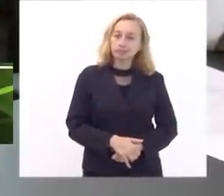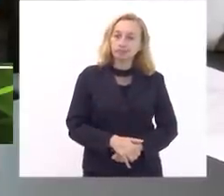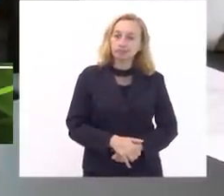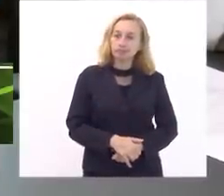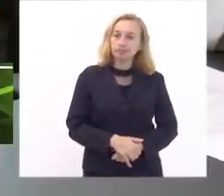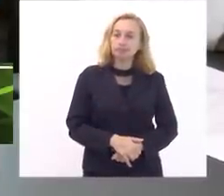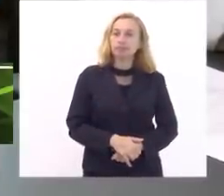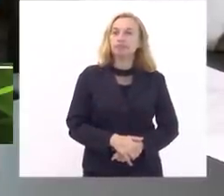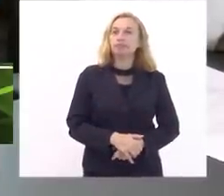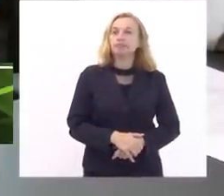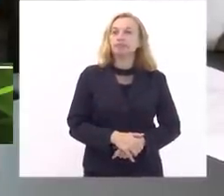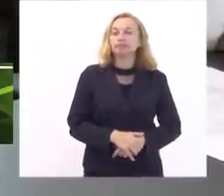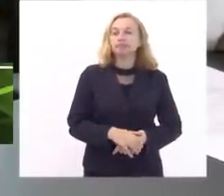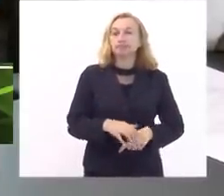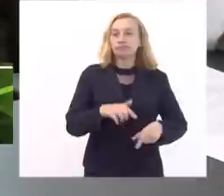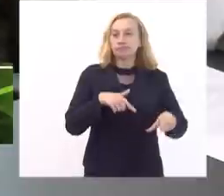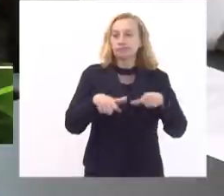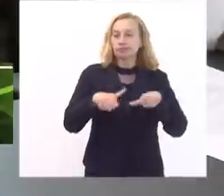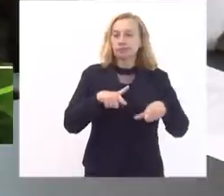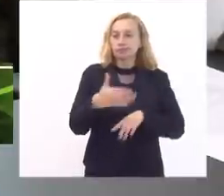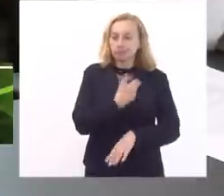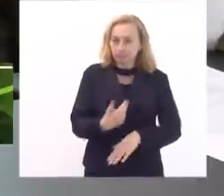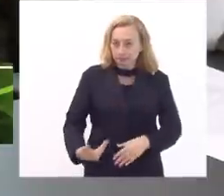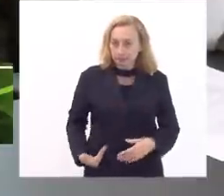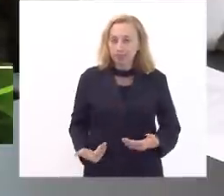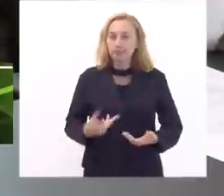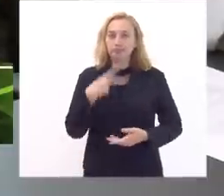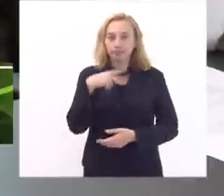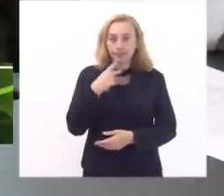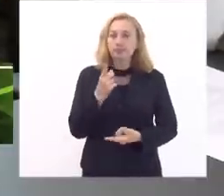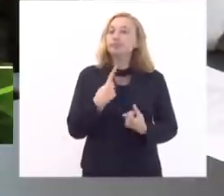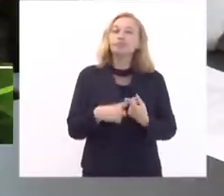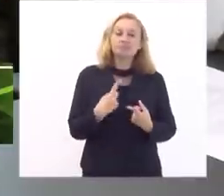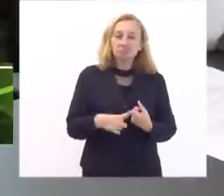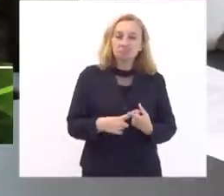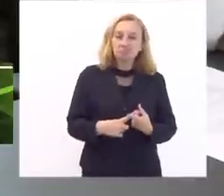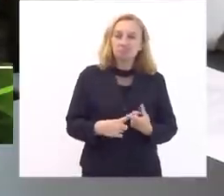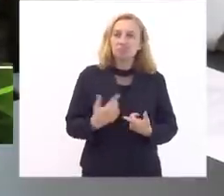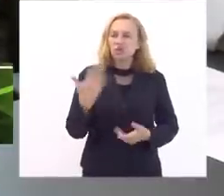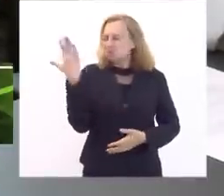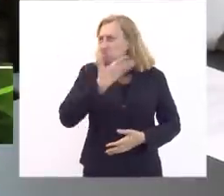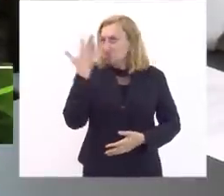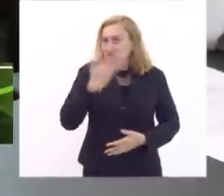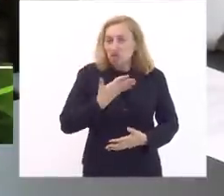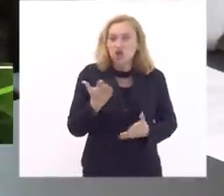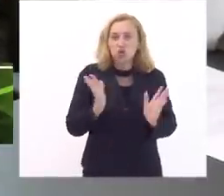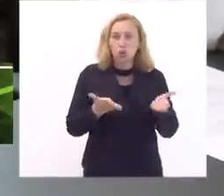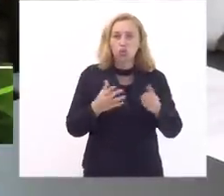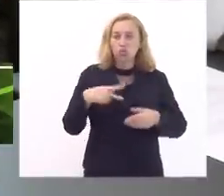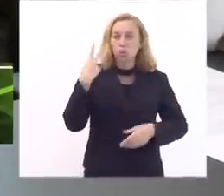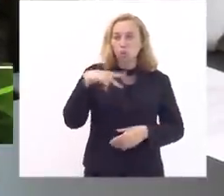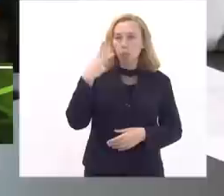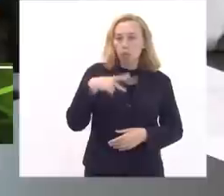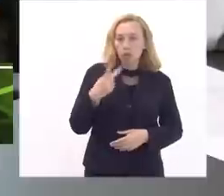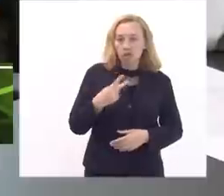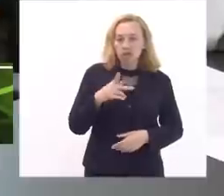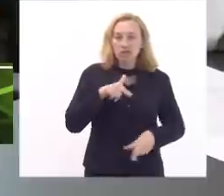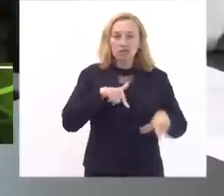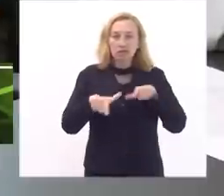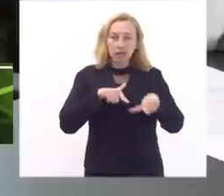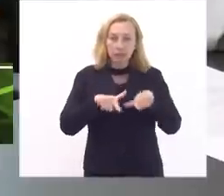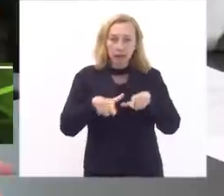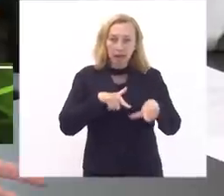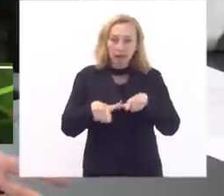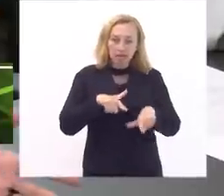empregados públicos. Eu estou falando isso porque eu não vejo hoje nenhuma política de emprego e renda do governador